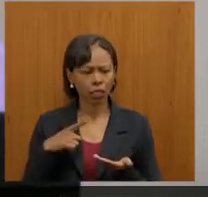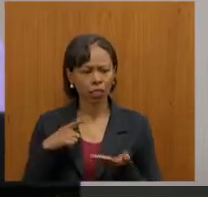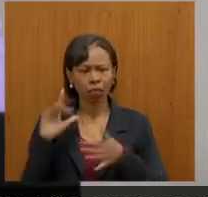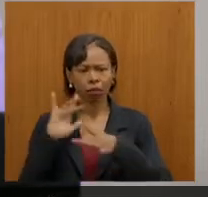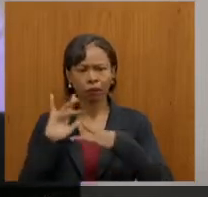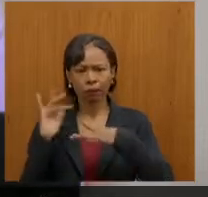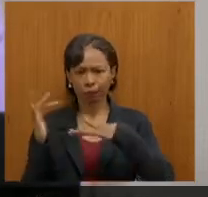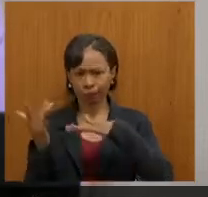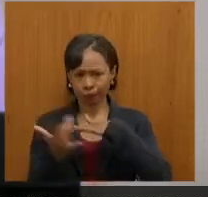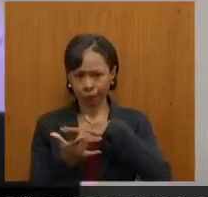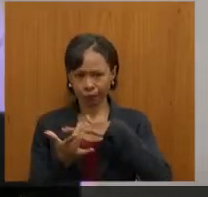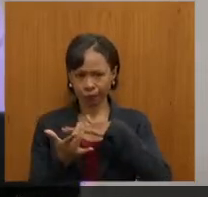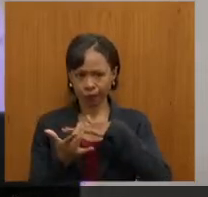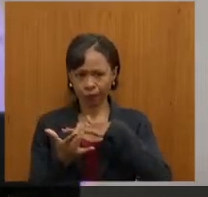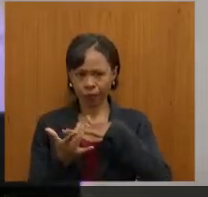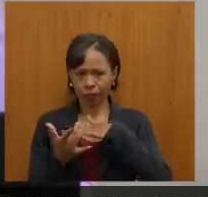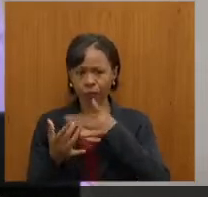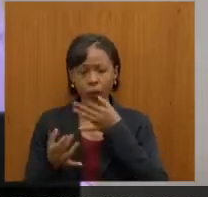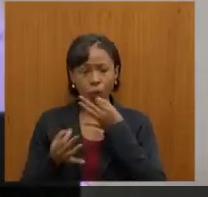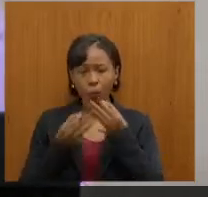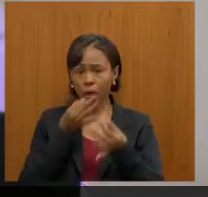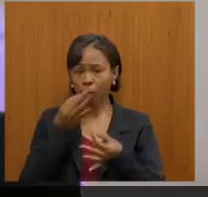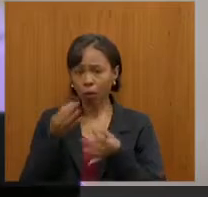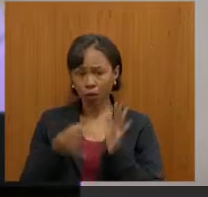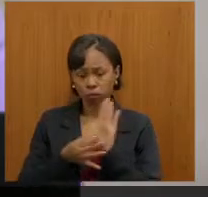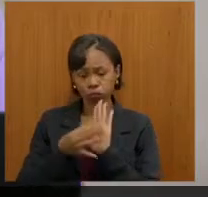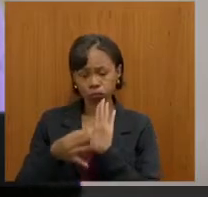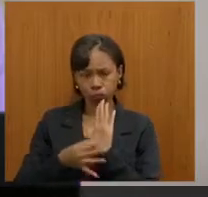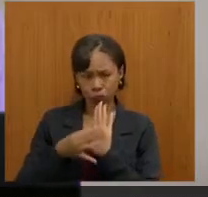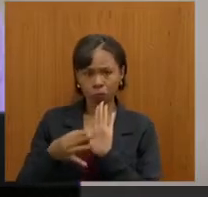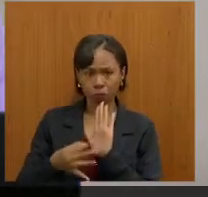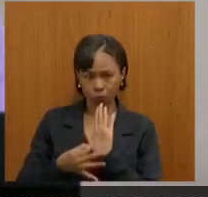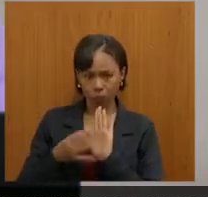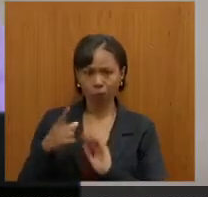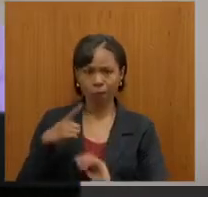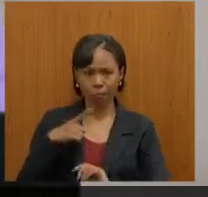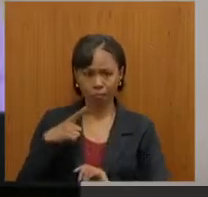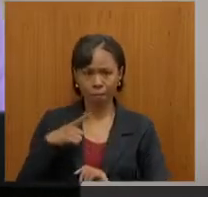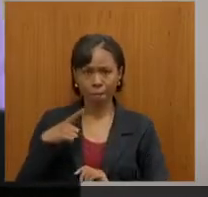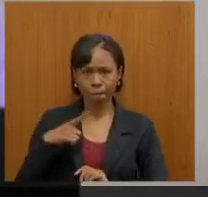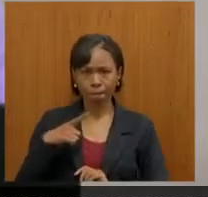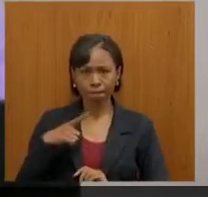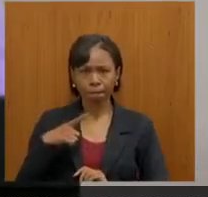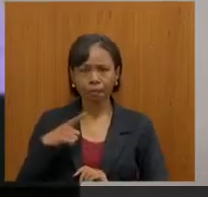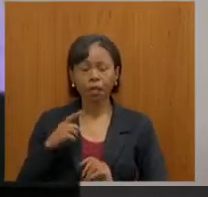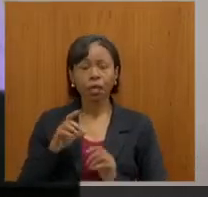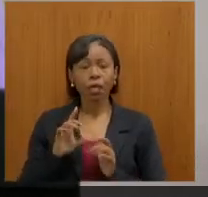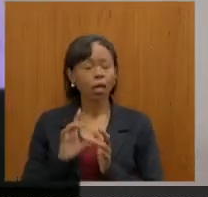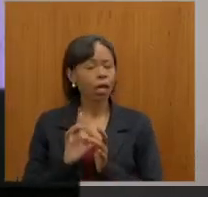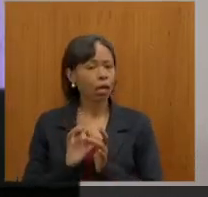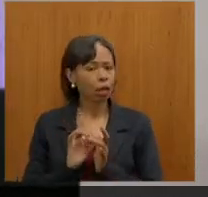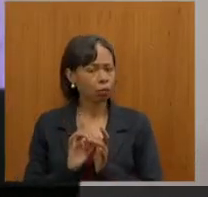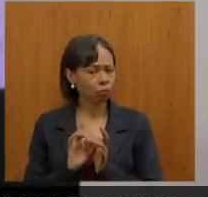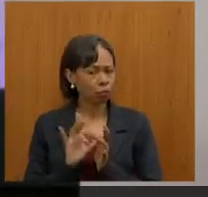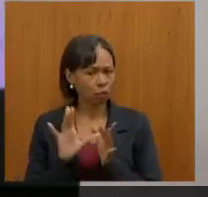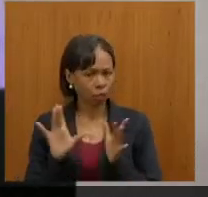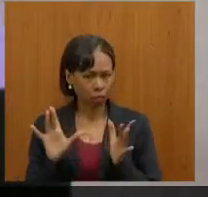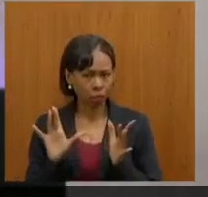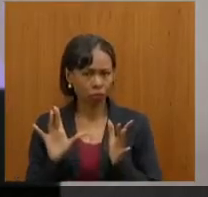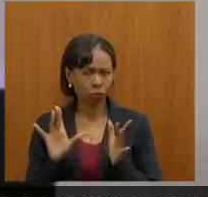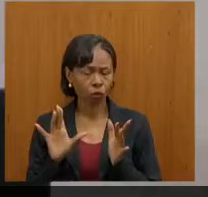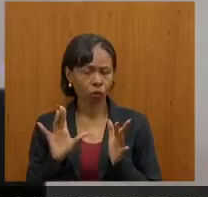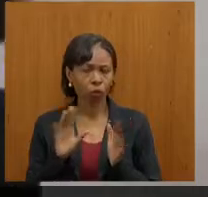sociais alguns comentários e quero disponibilizar aqui o a